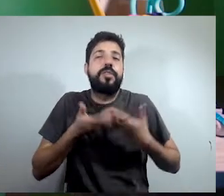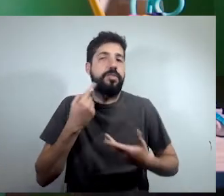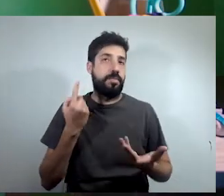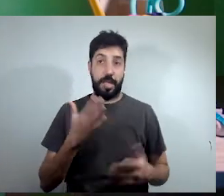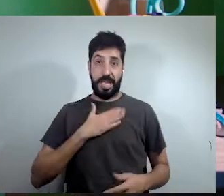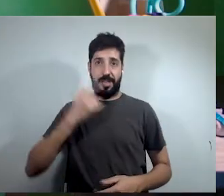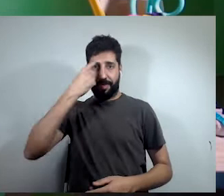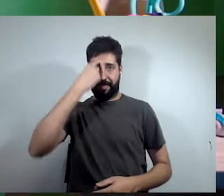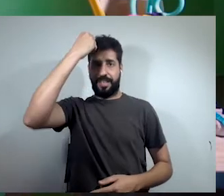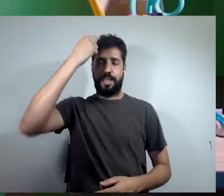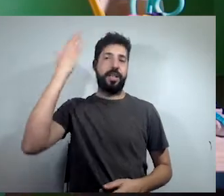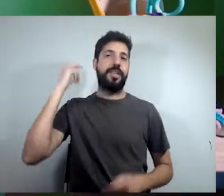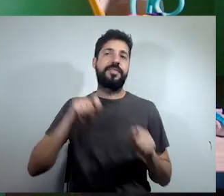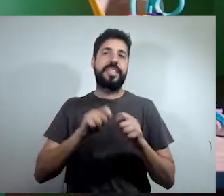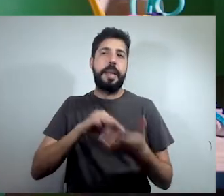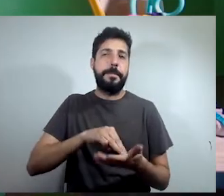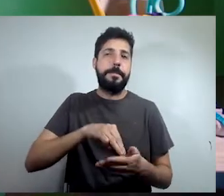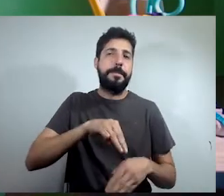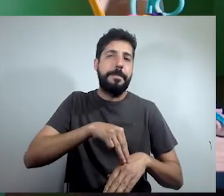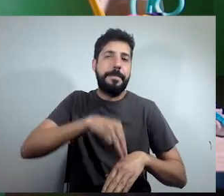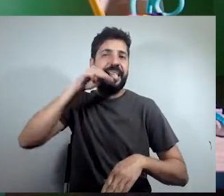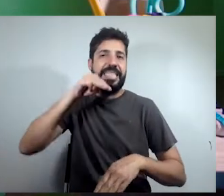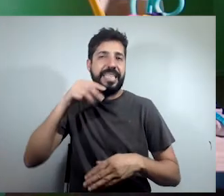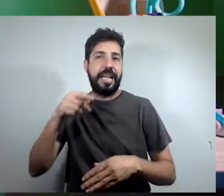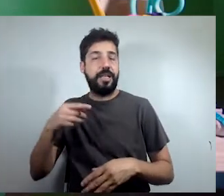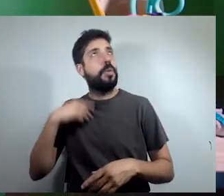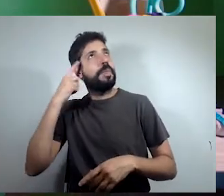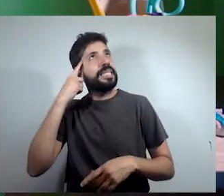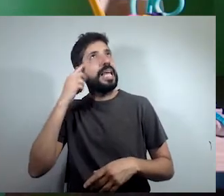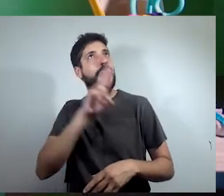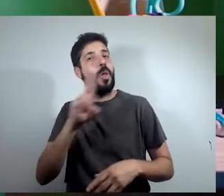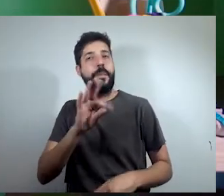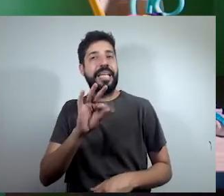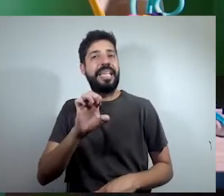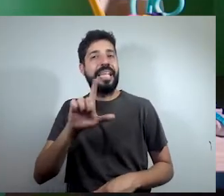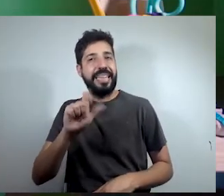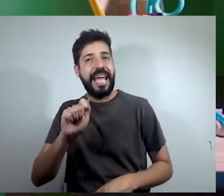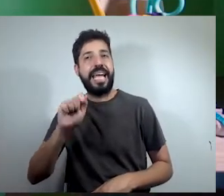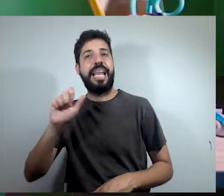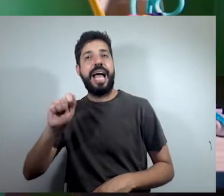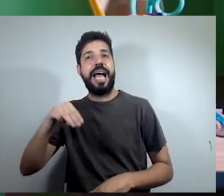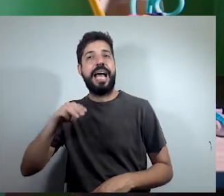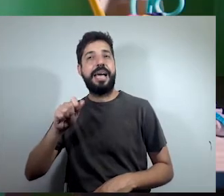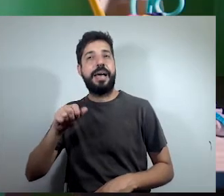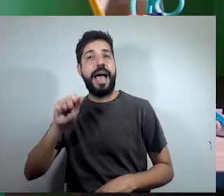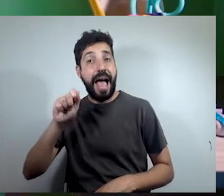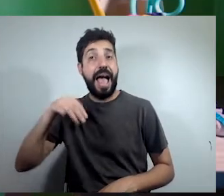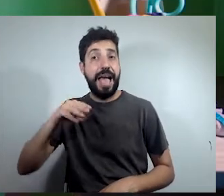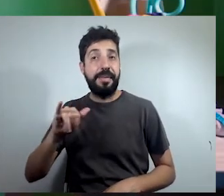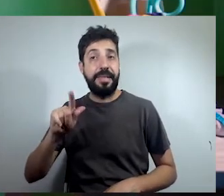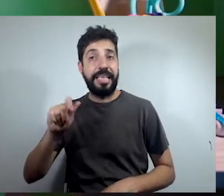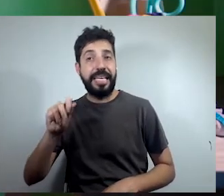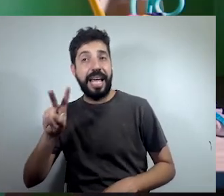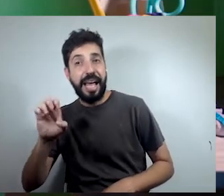ideia, eu estava no mestrado escrevendo, aí falei, tela amigável, legal essa ideia, tela amigável. Por que tela amigável? Porque você